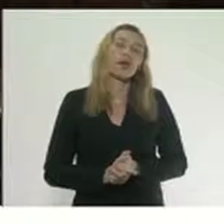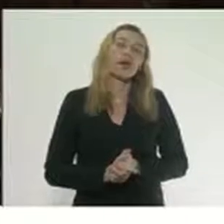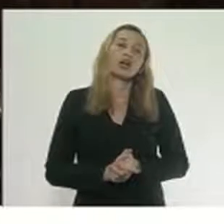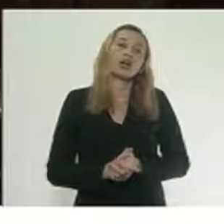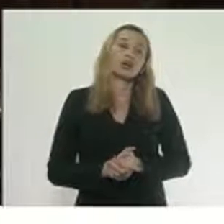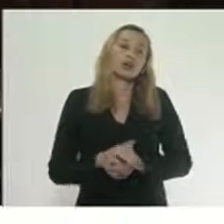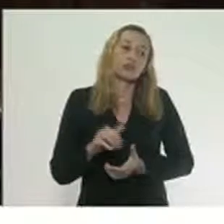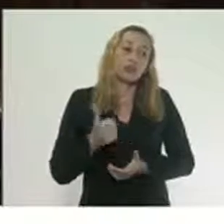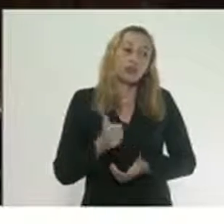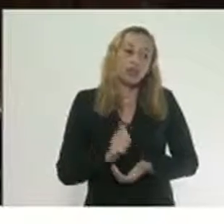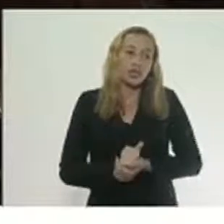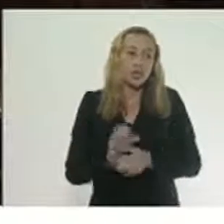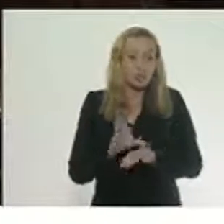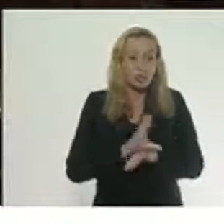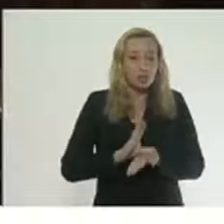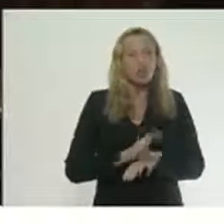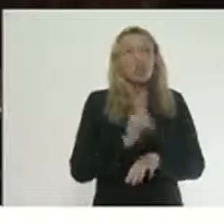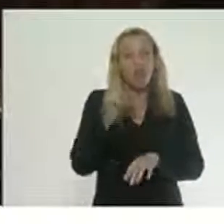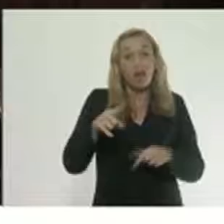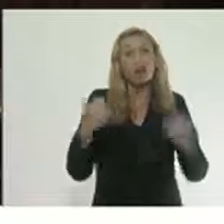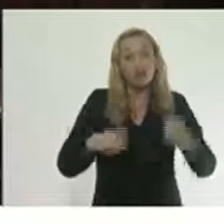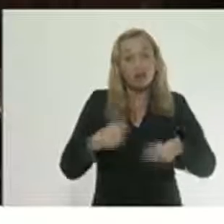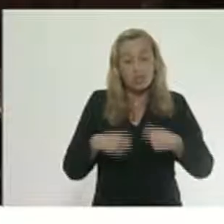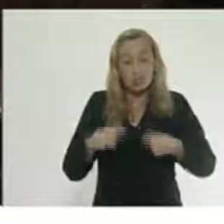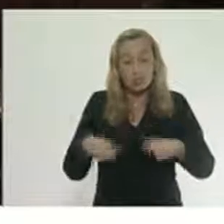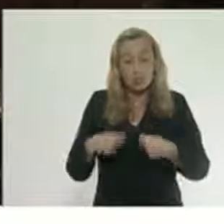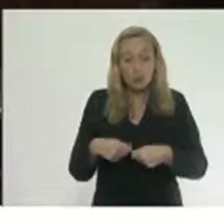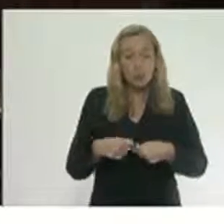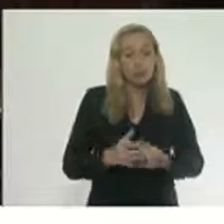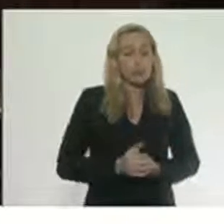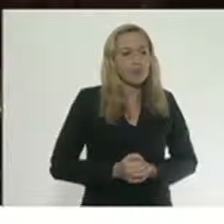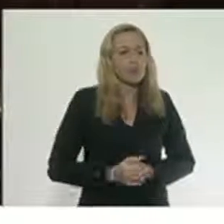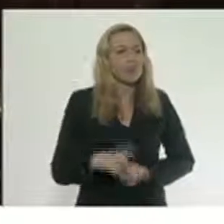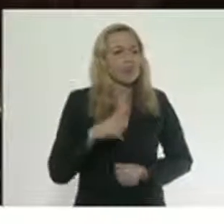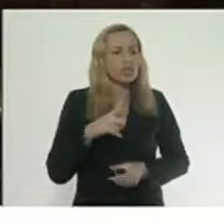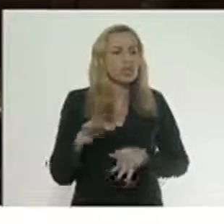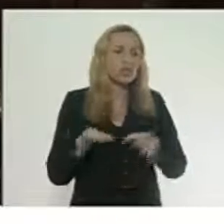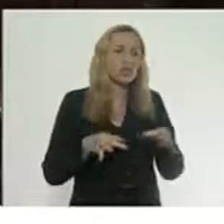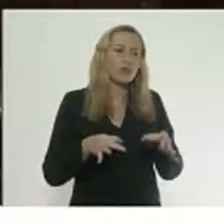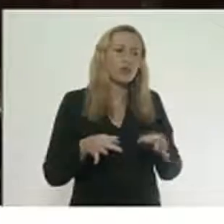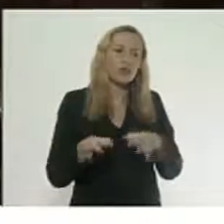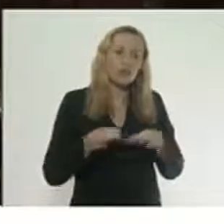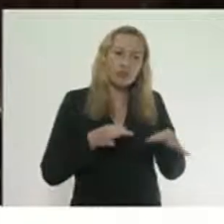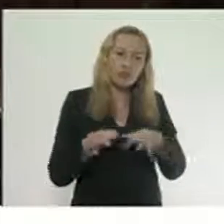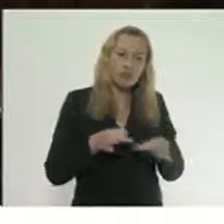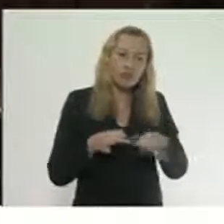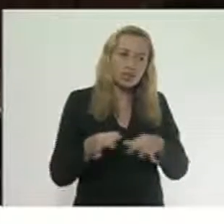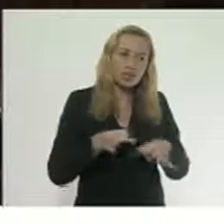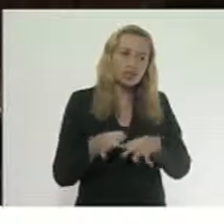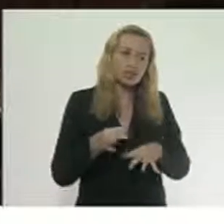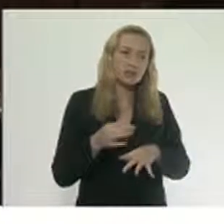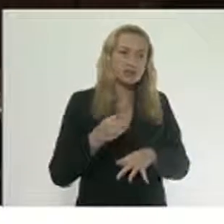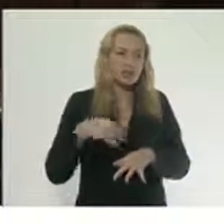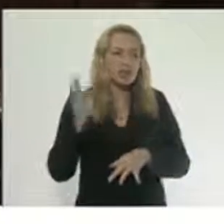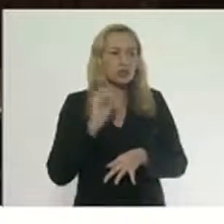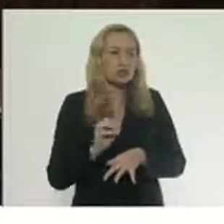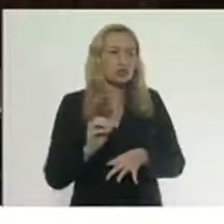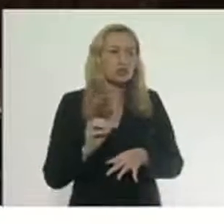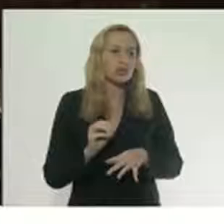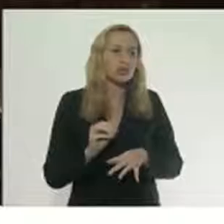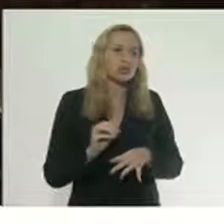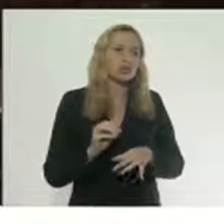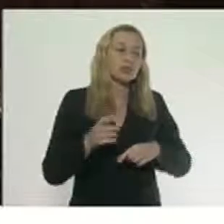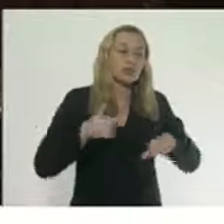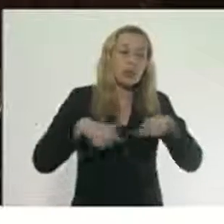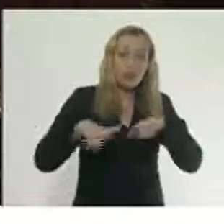Primeira condicionalidade. É preciso que haja um plano de cargos, carreira e vencimentos para os profissionais da